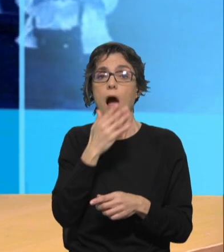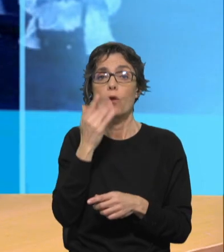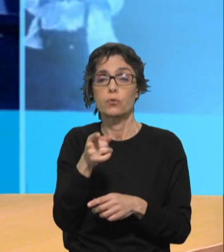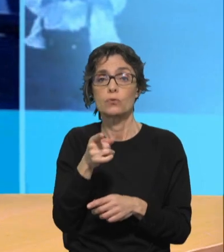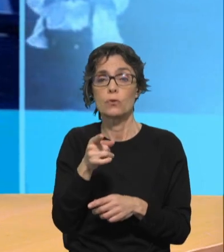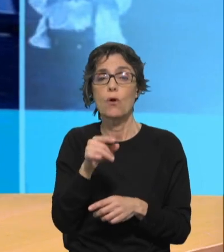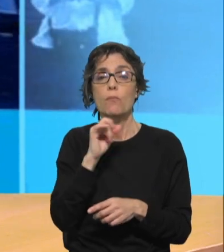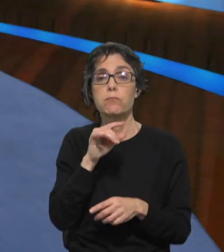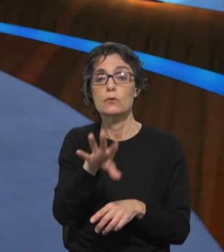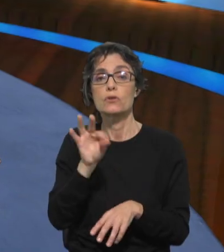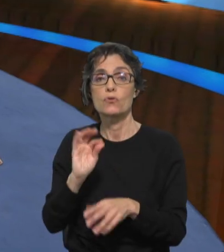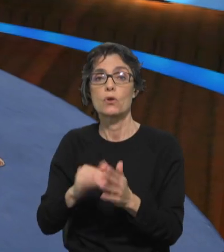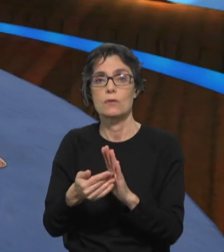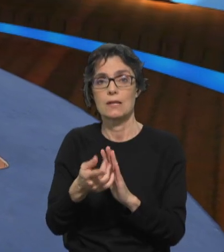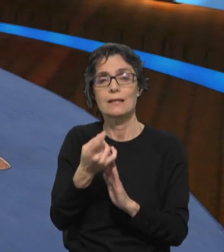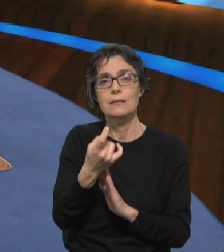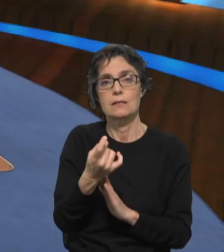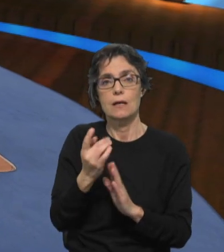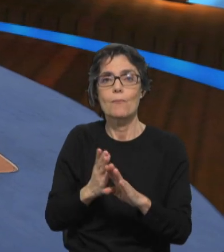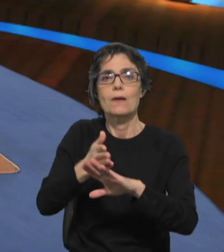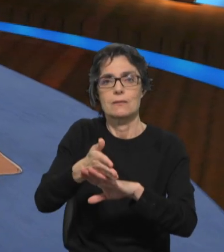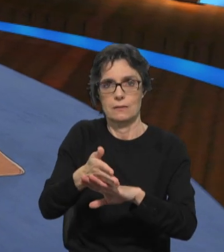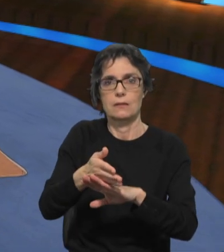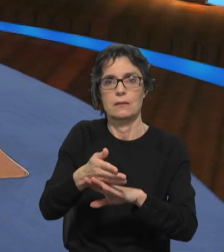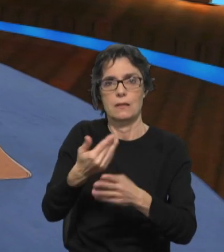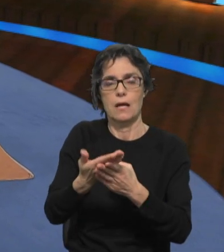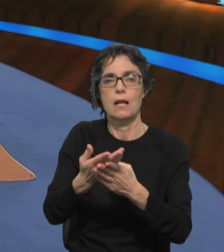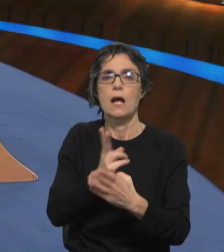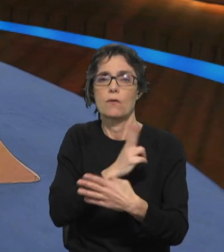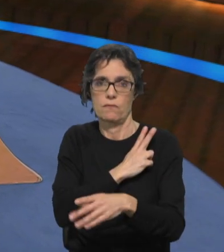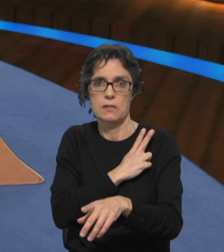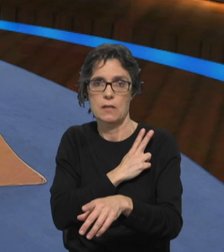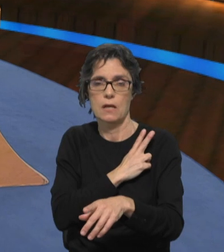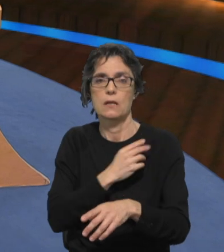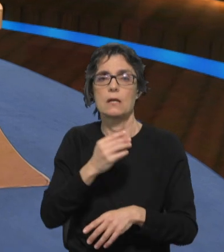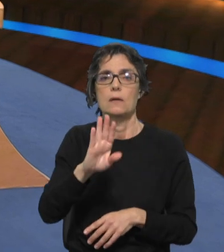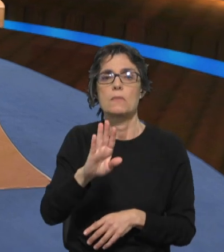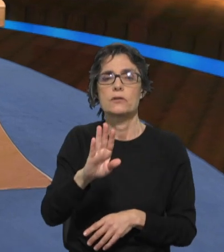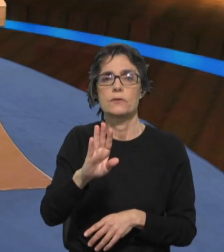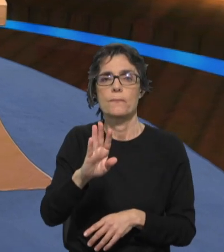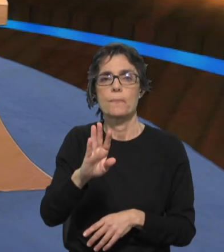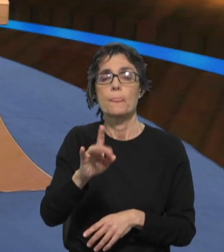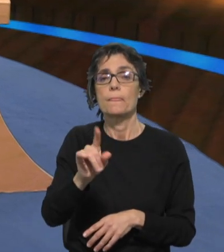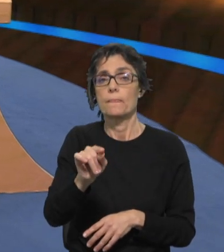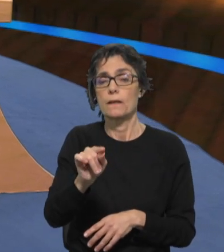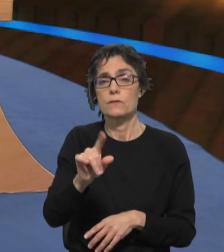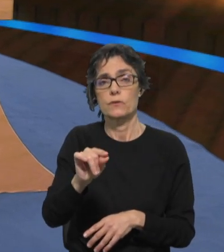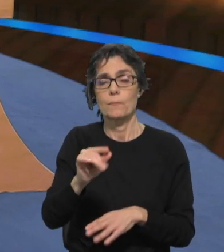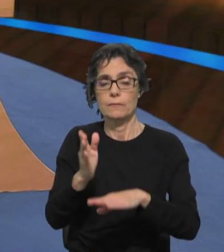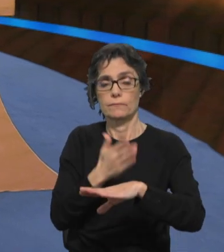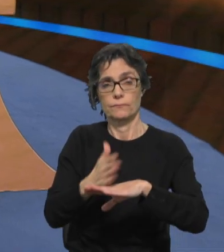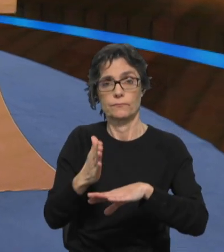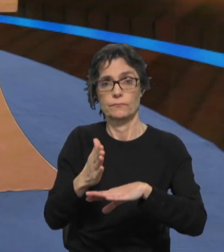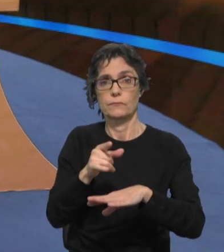escolherem aqueles exames que necessitassem para aceder ao ensino superior. Essa é outra questão, que é a independência ou uma certa separação entre o